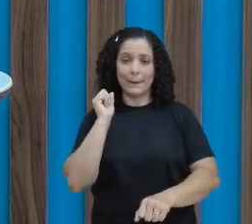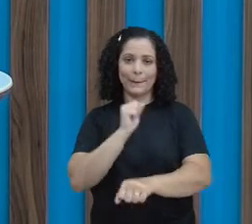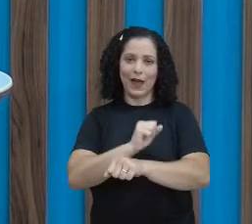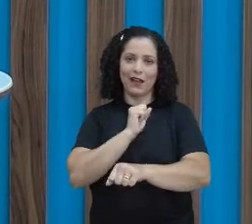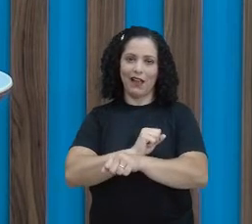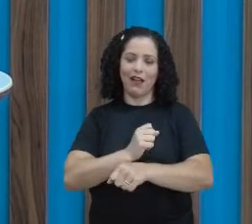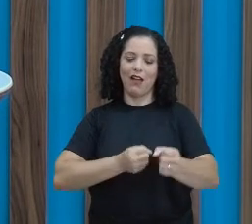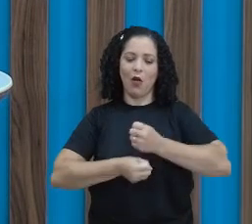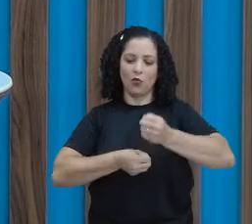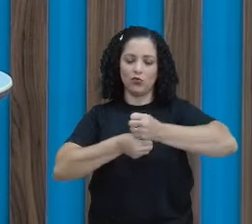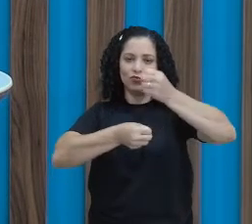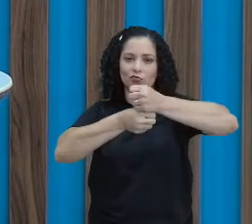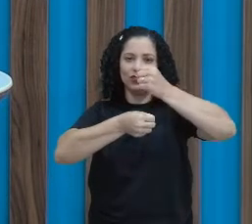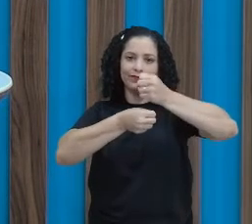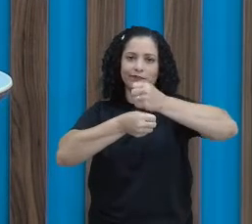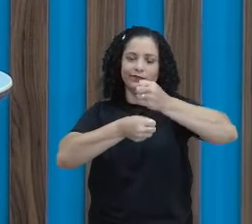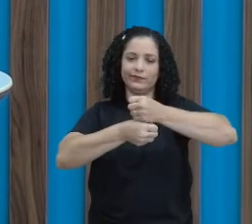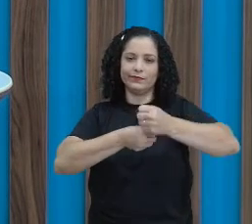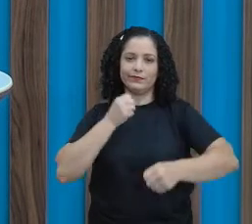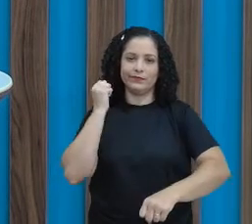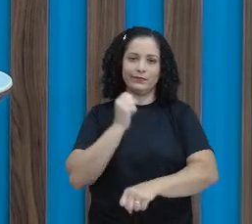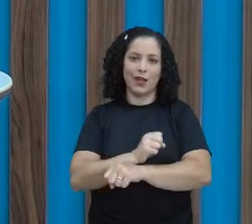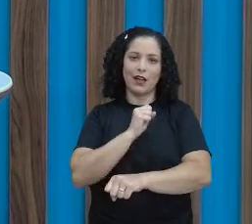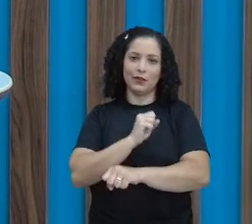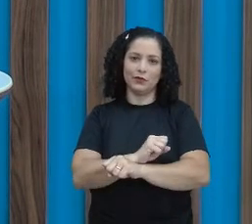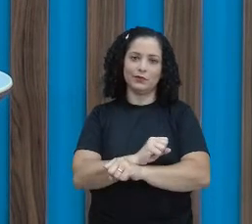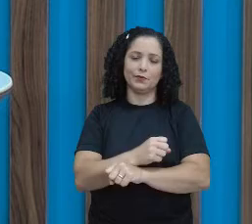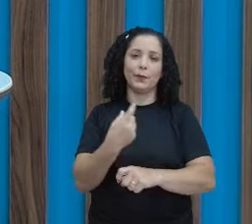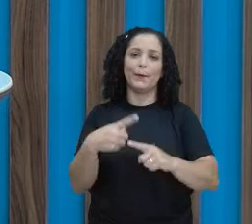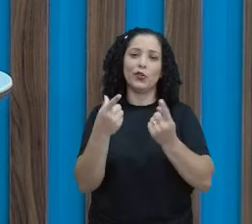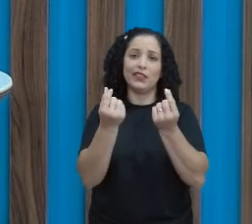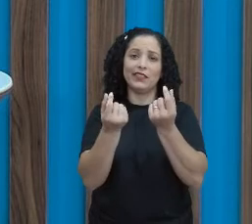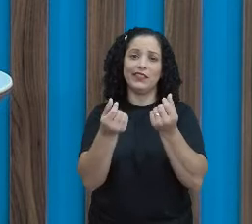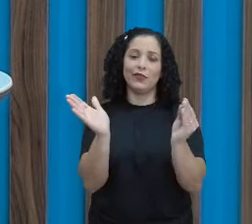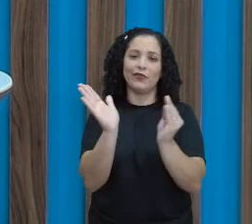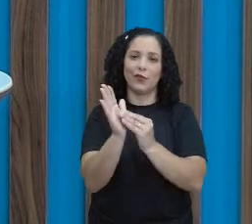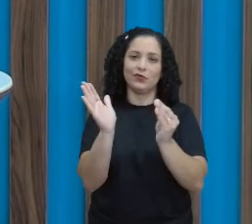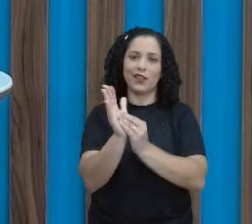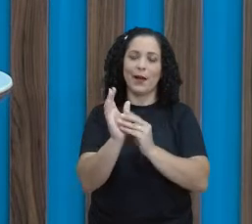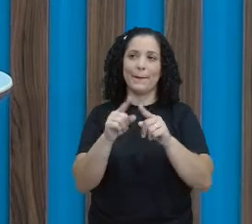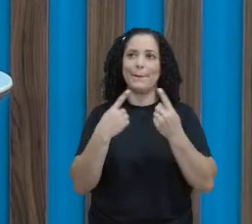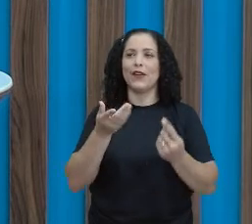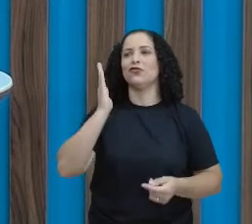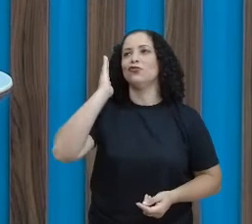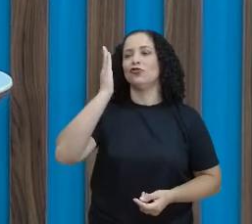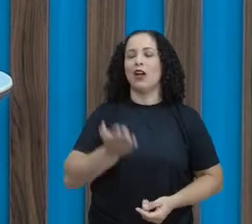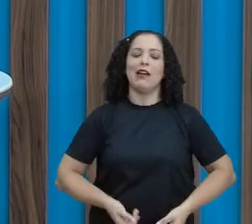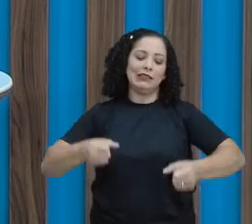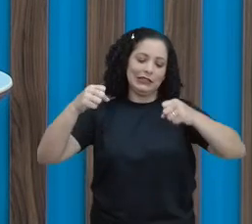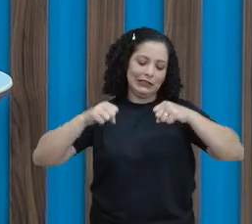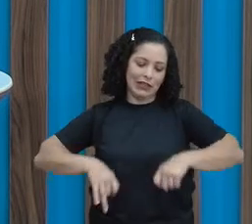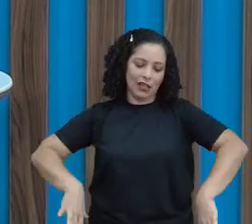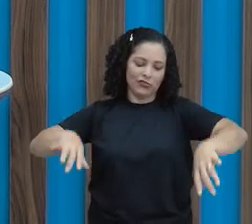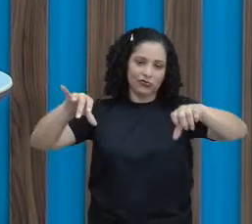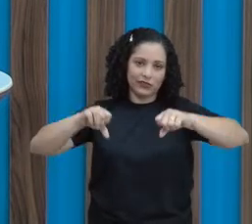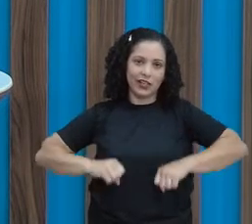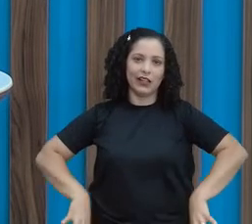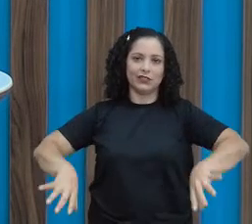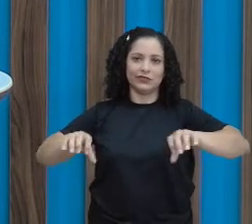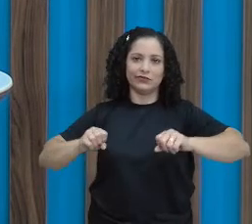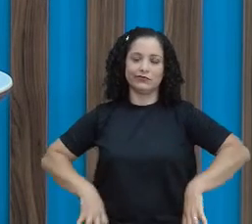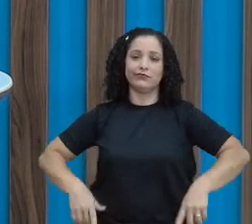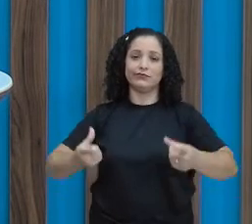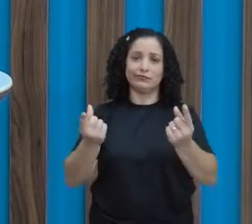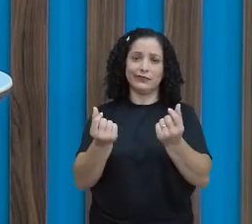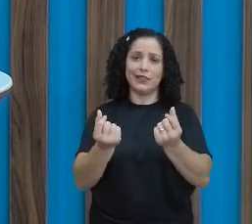nossas pesquisas, nós percebemos que se fala na falta de recursos, mas o que já gastou, minha gente, foi muito dinheiro. E está aí